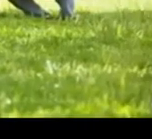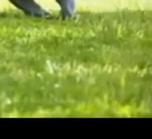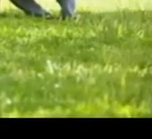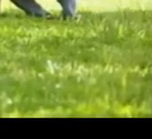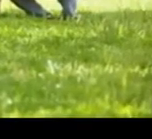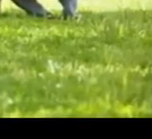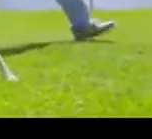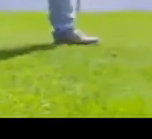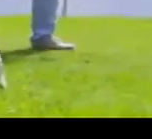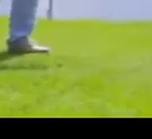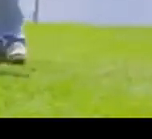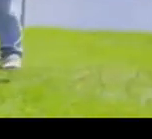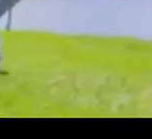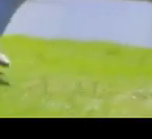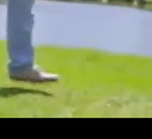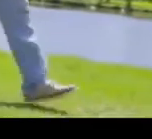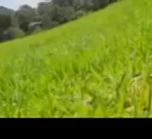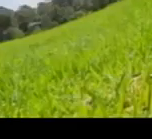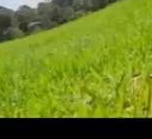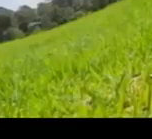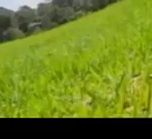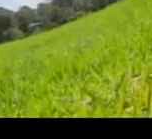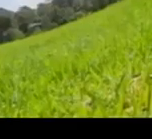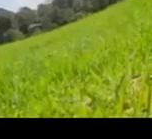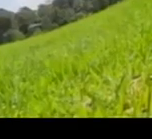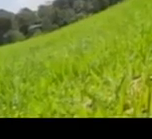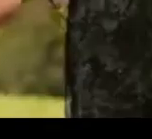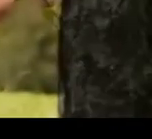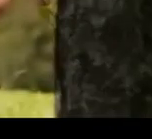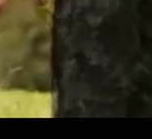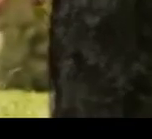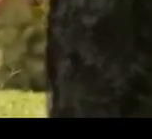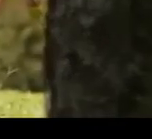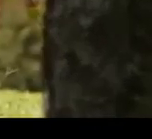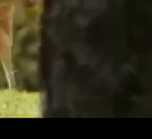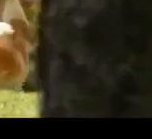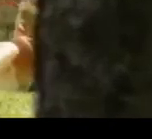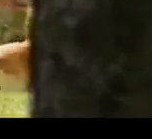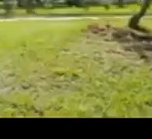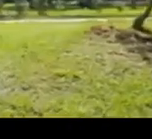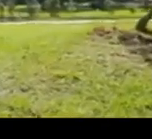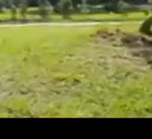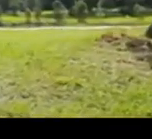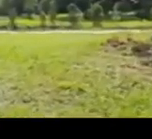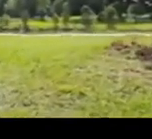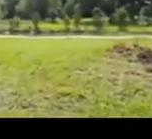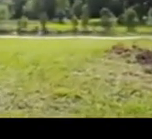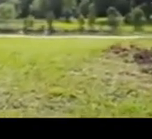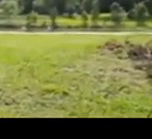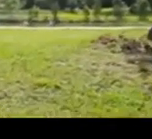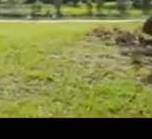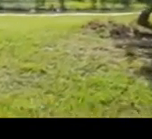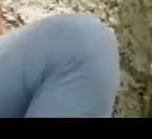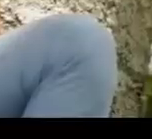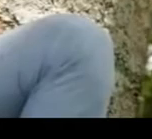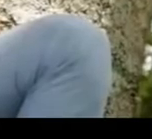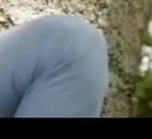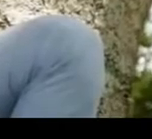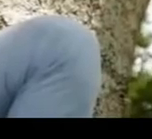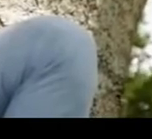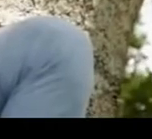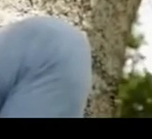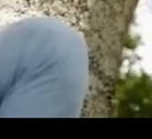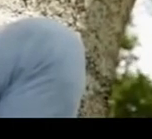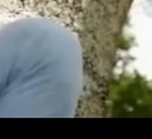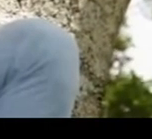em até 95% das chances da sua gata ou cadela adquirirem tumor de mama. Também evita a gravidez indesejada, entre